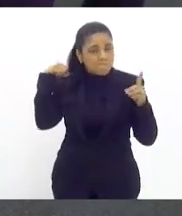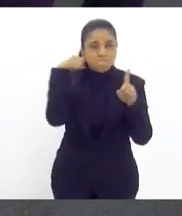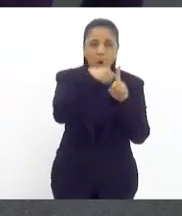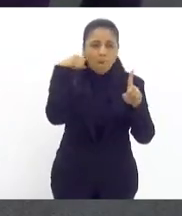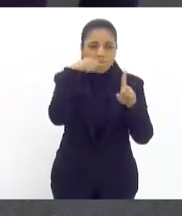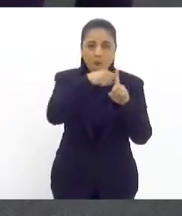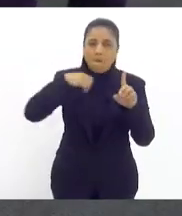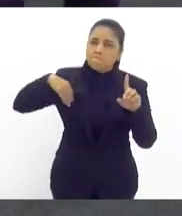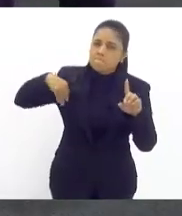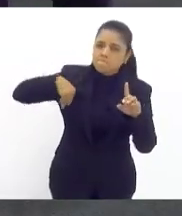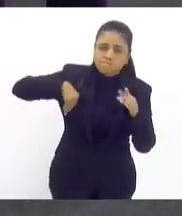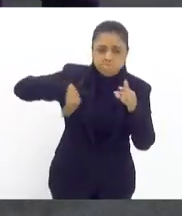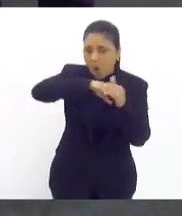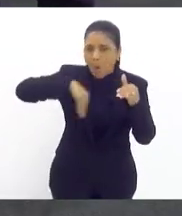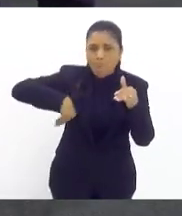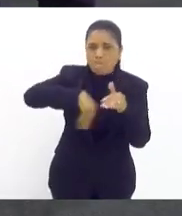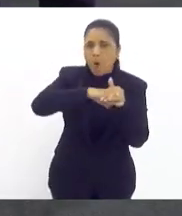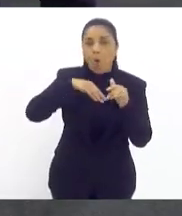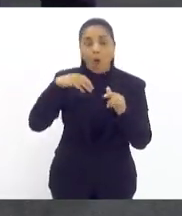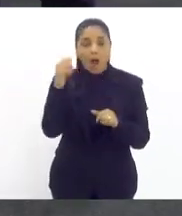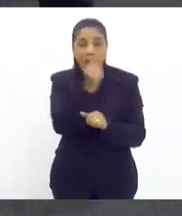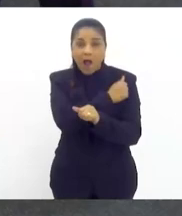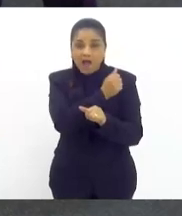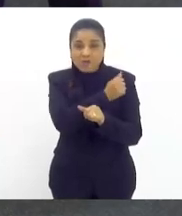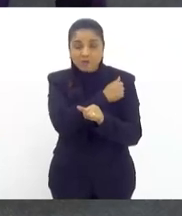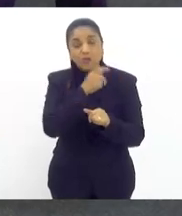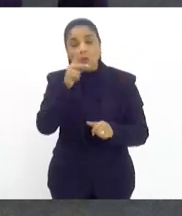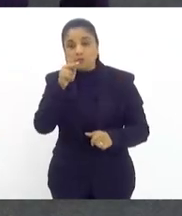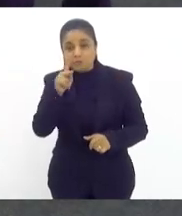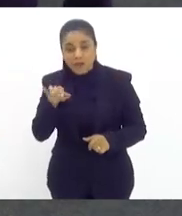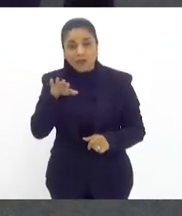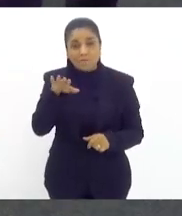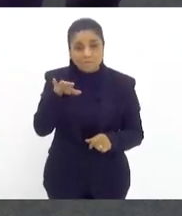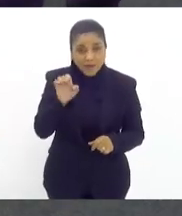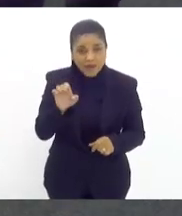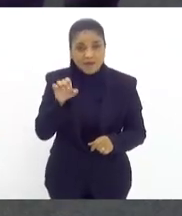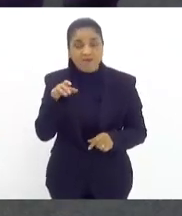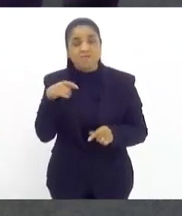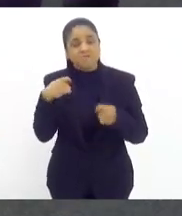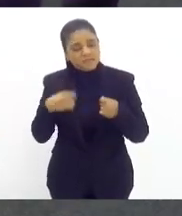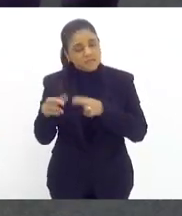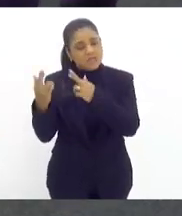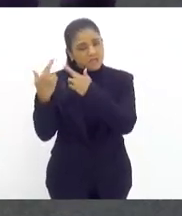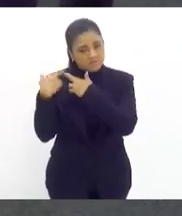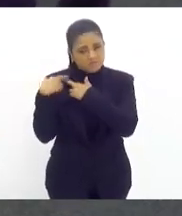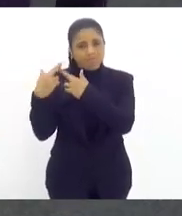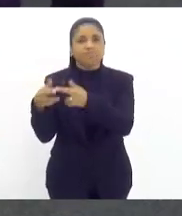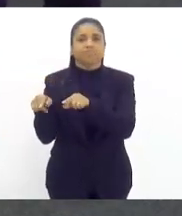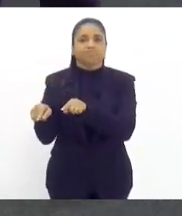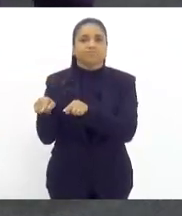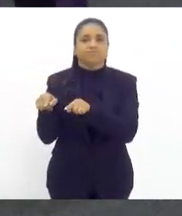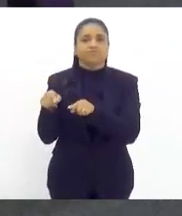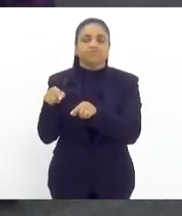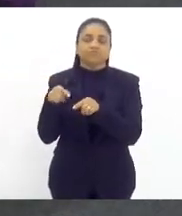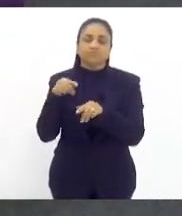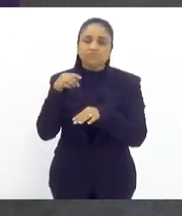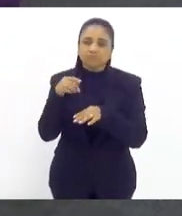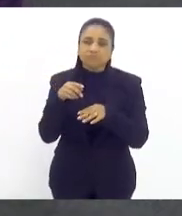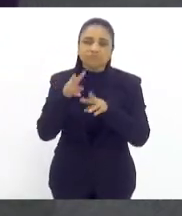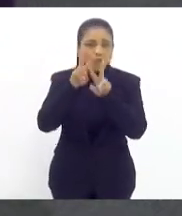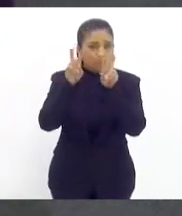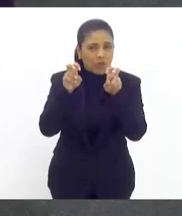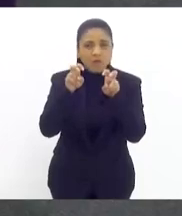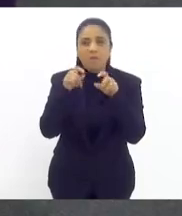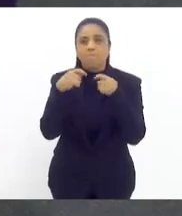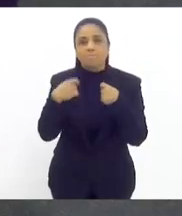pontapés e tapas por alunos então os pais precisam ser também responsabilizados nós precisamos tratar esse tema com urgência portanto